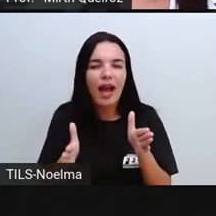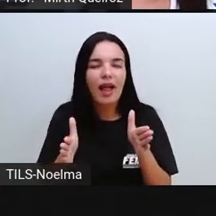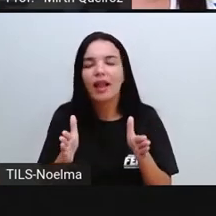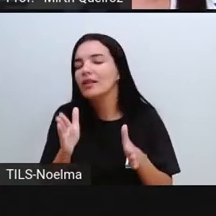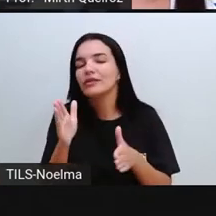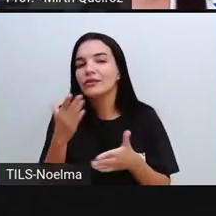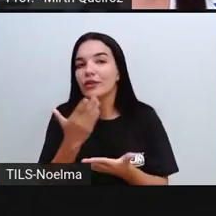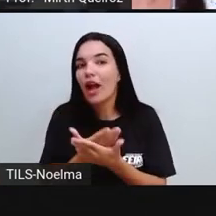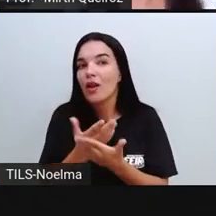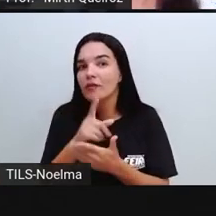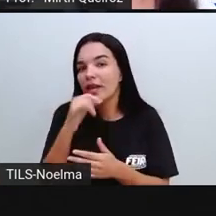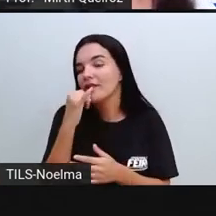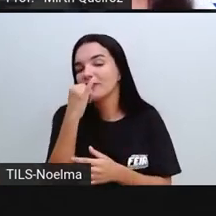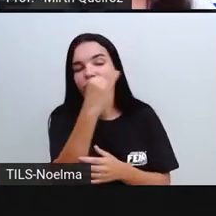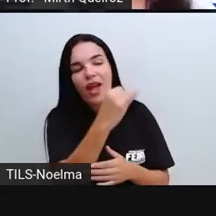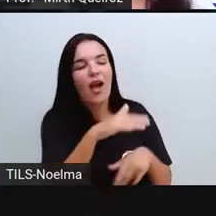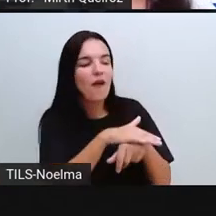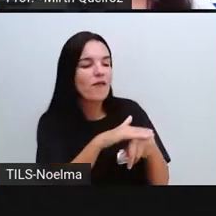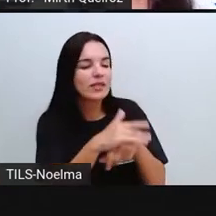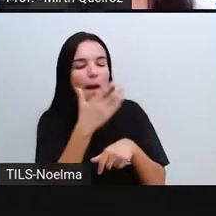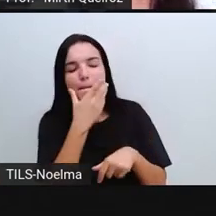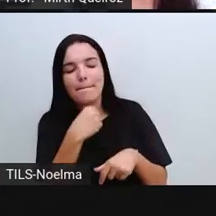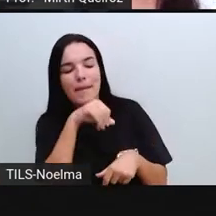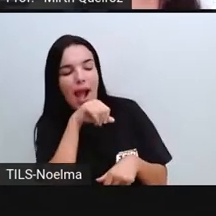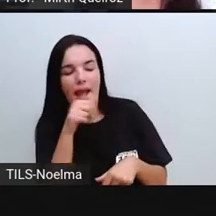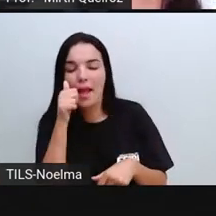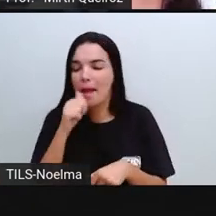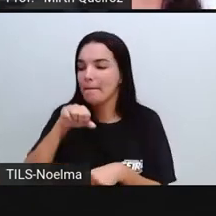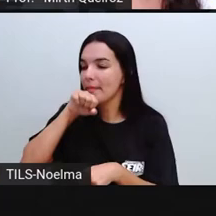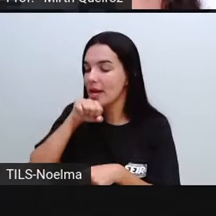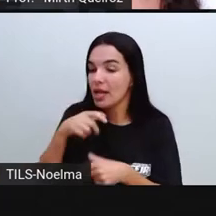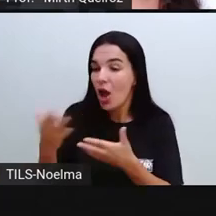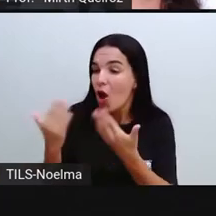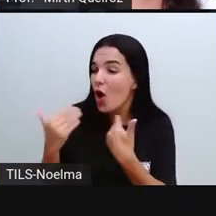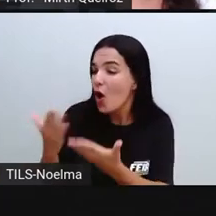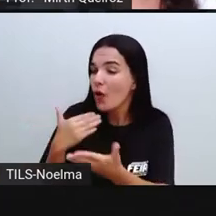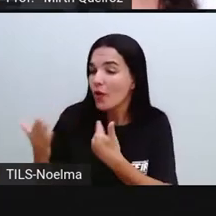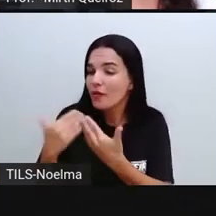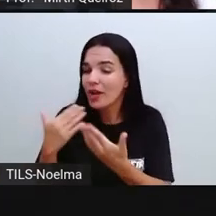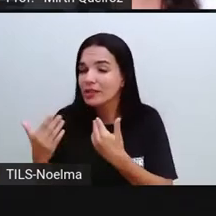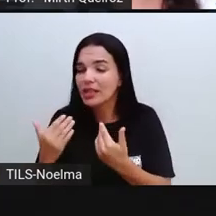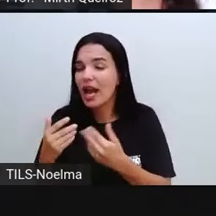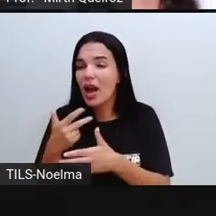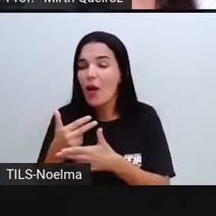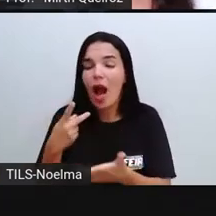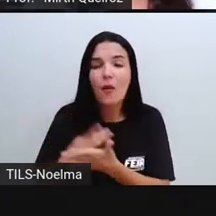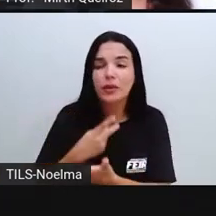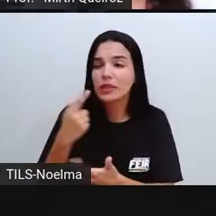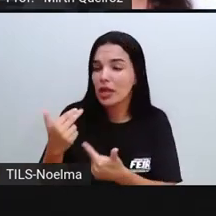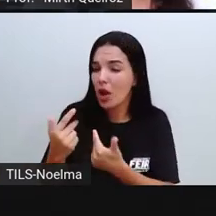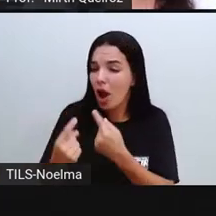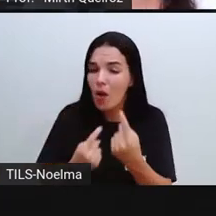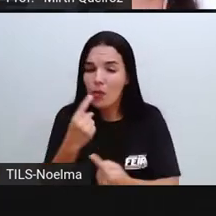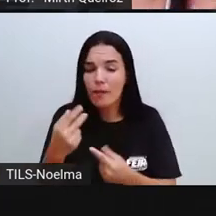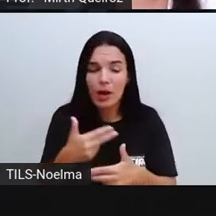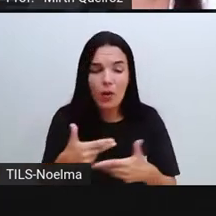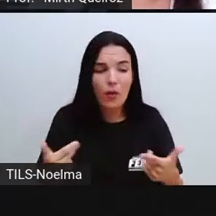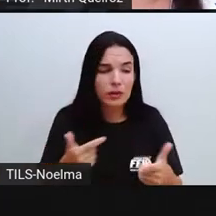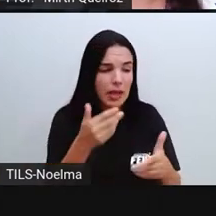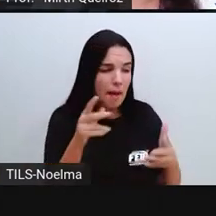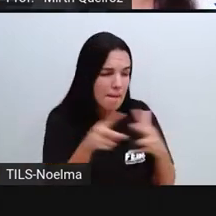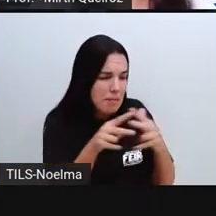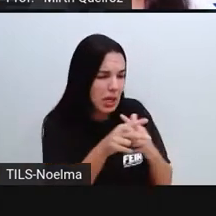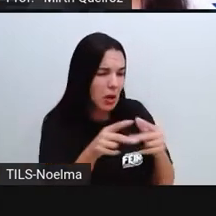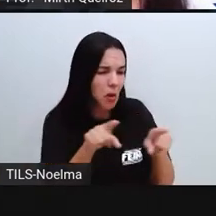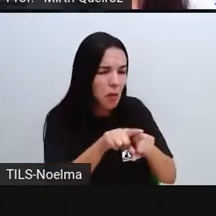para o pai, para a mãe, ali é um relato pessoal, ou se não, se aconteceu algum probleminha em casa, brigou com o irmão, com uma